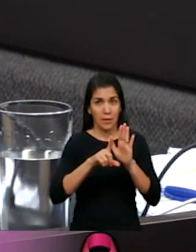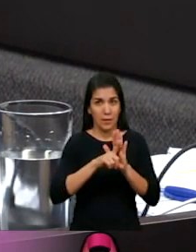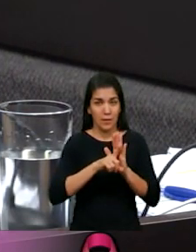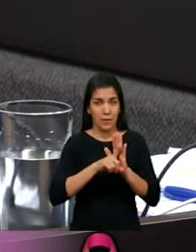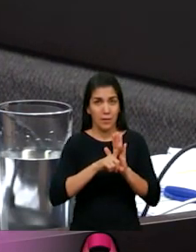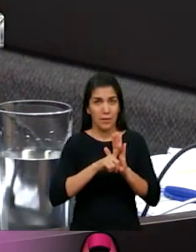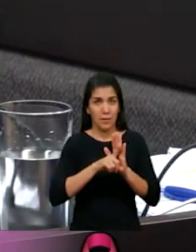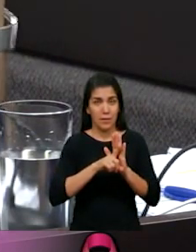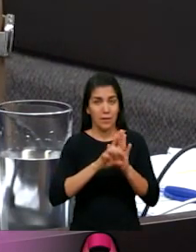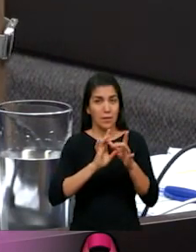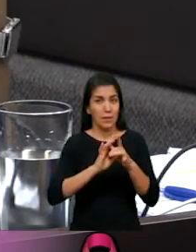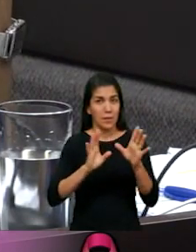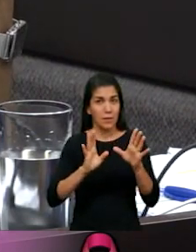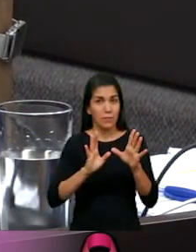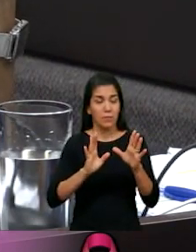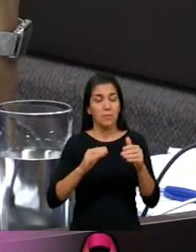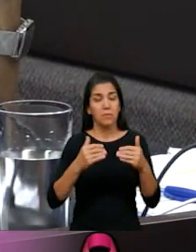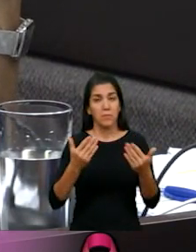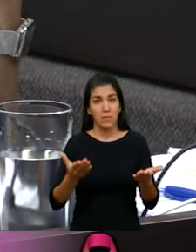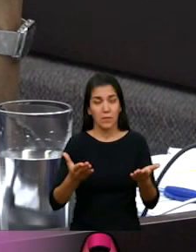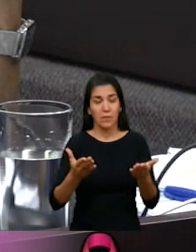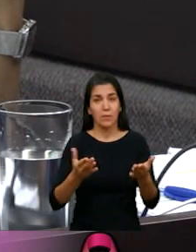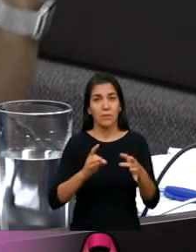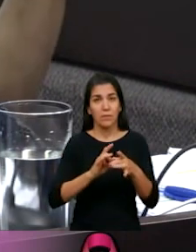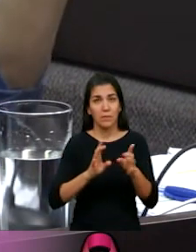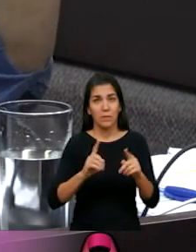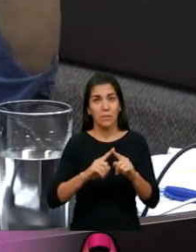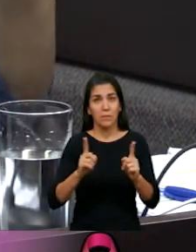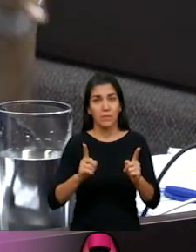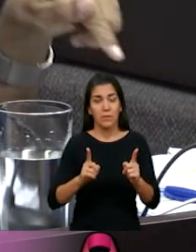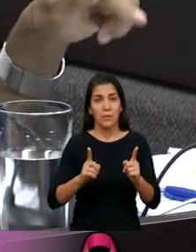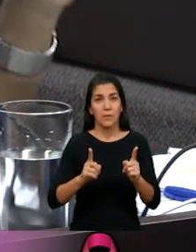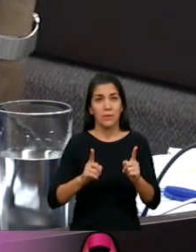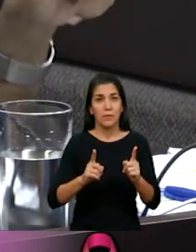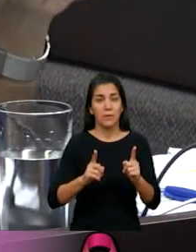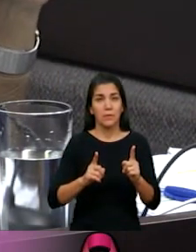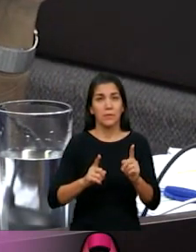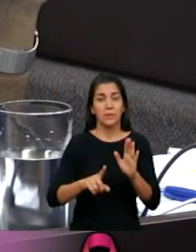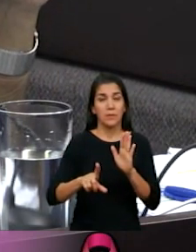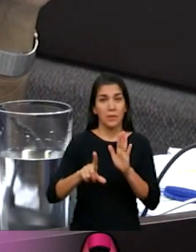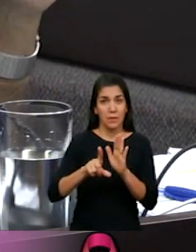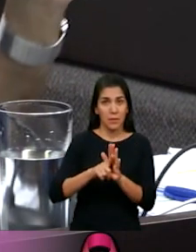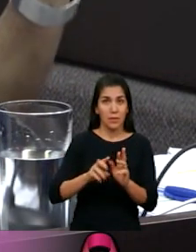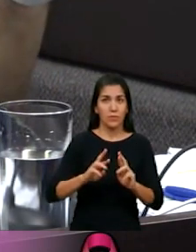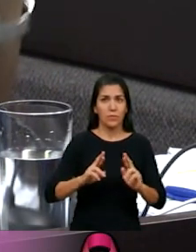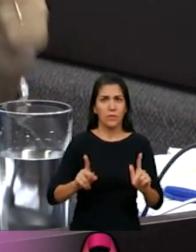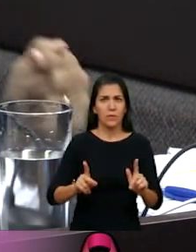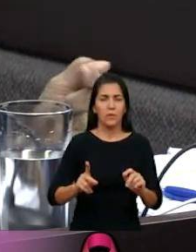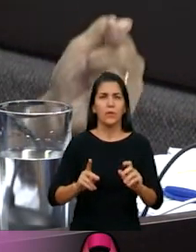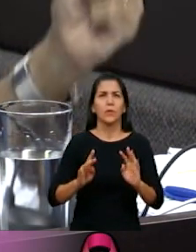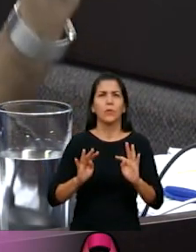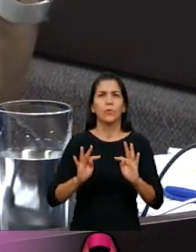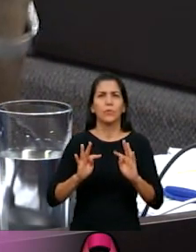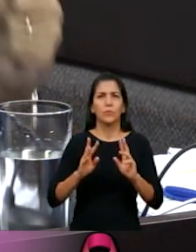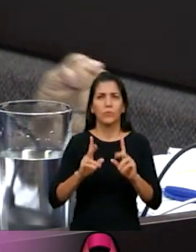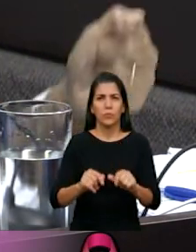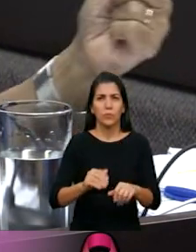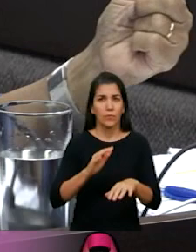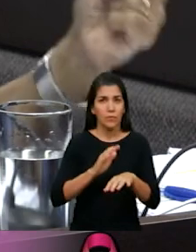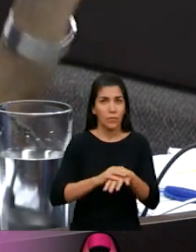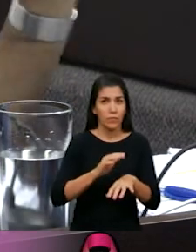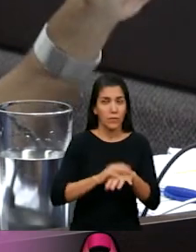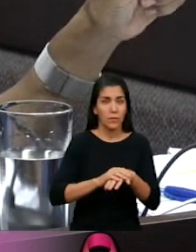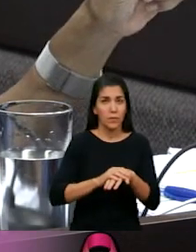permitido. Na gestão pública é o inverso. Tudo que for realizado sem autorização, sem que